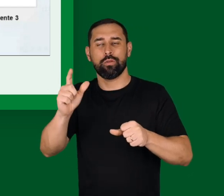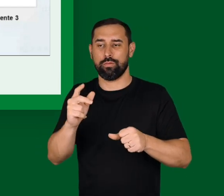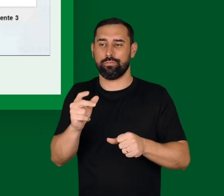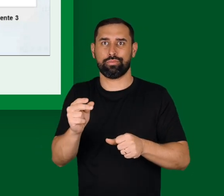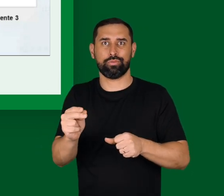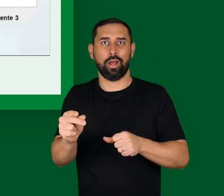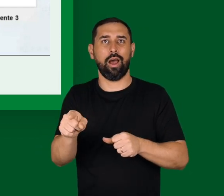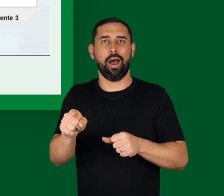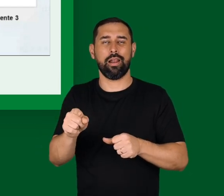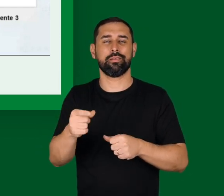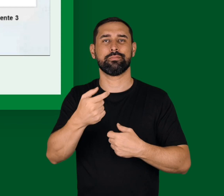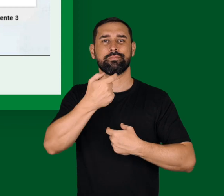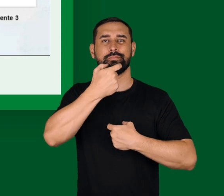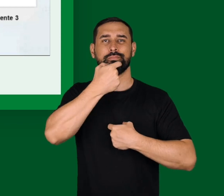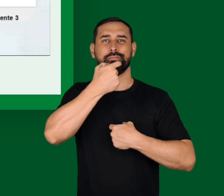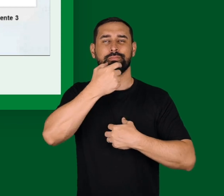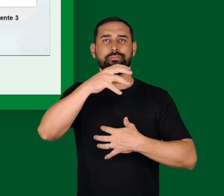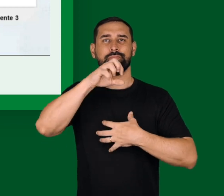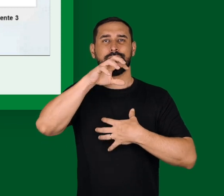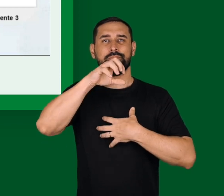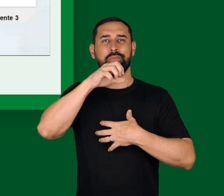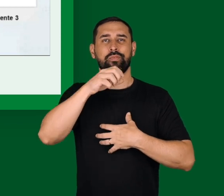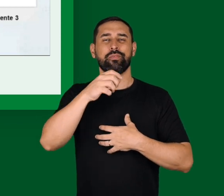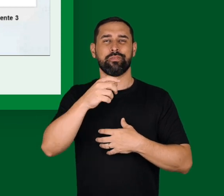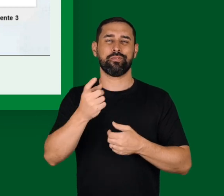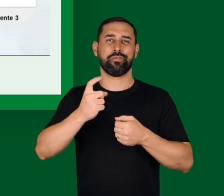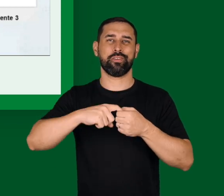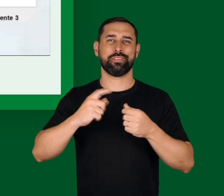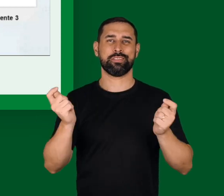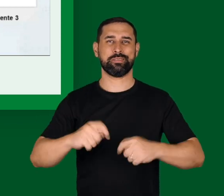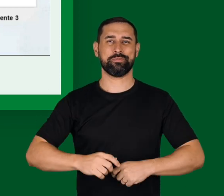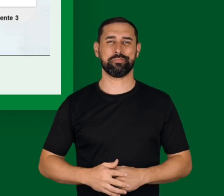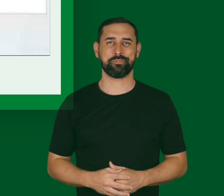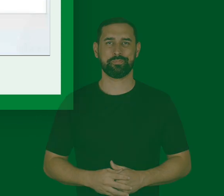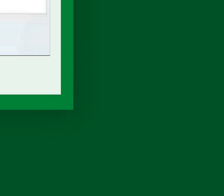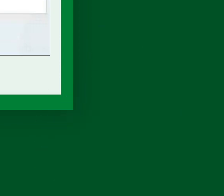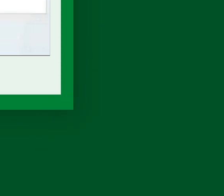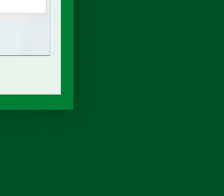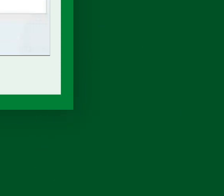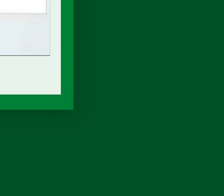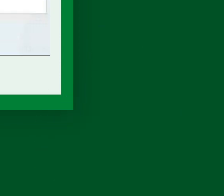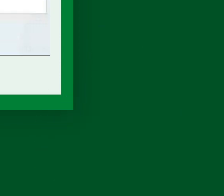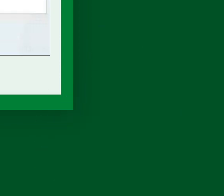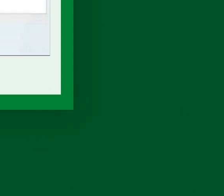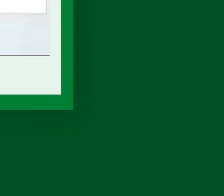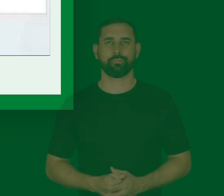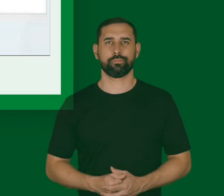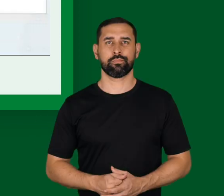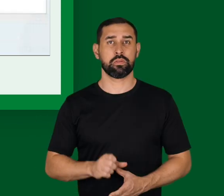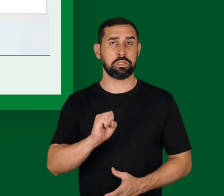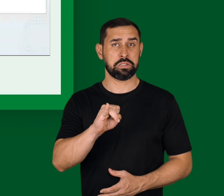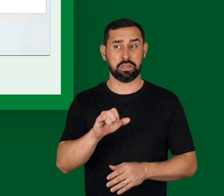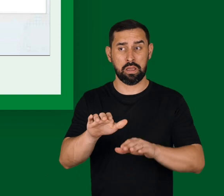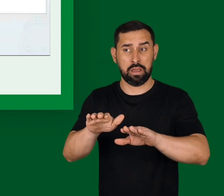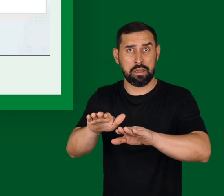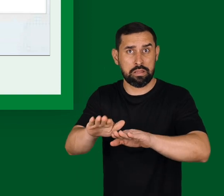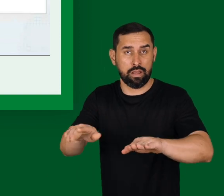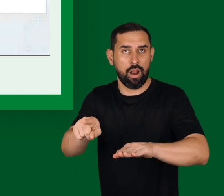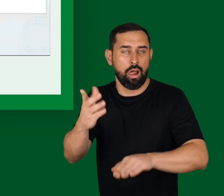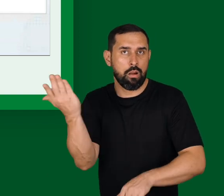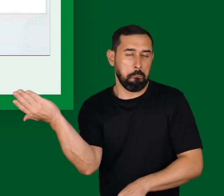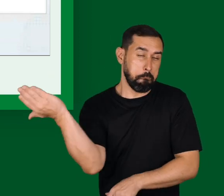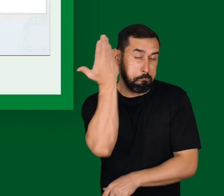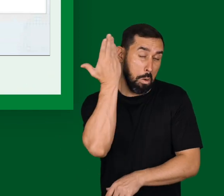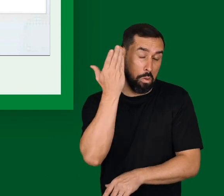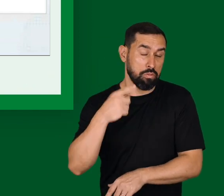medicação, com uma medicação paralisante, você pode reverter utilizando o antídoto, tá? Lembrar que